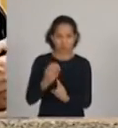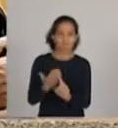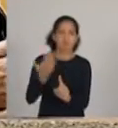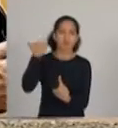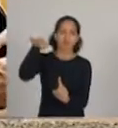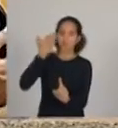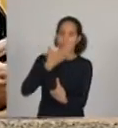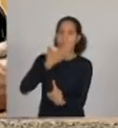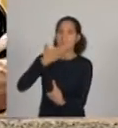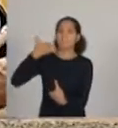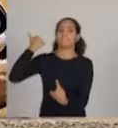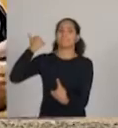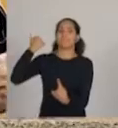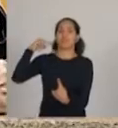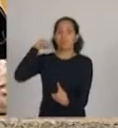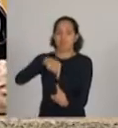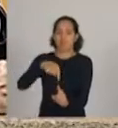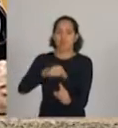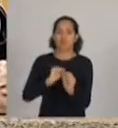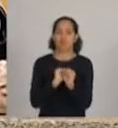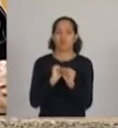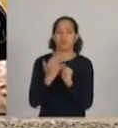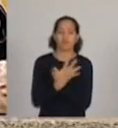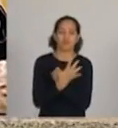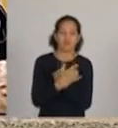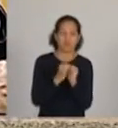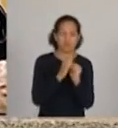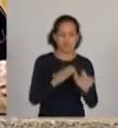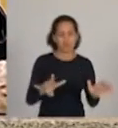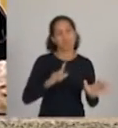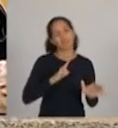Porque não estávamos em pandemia, então